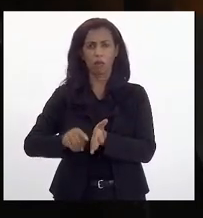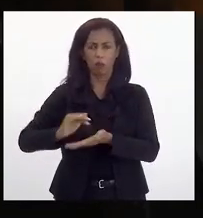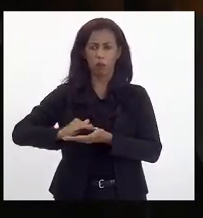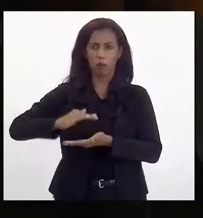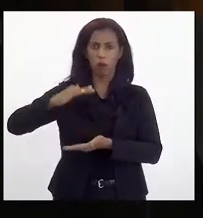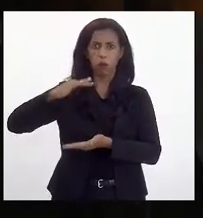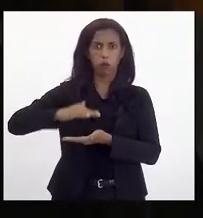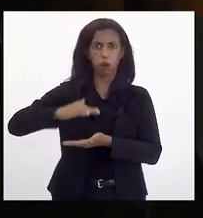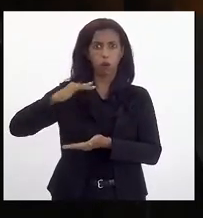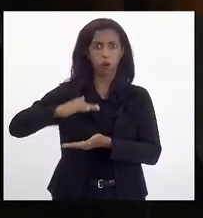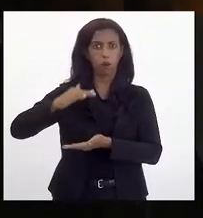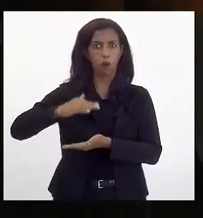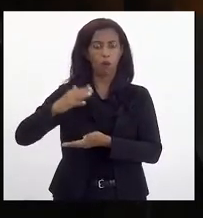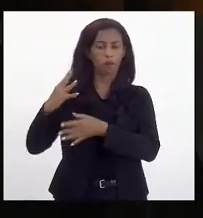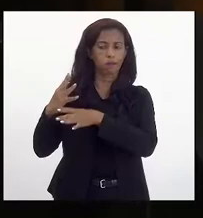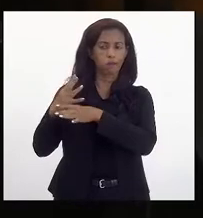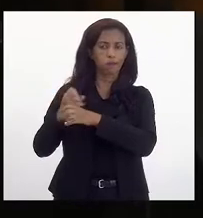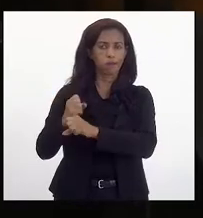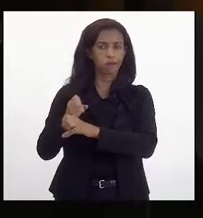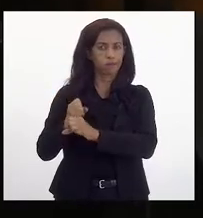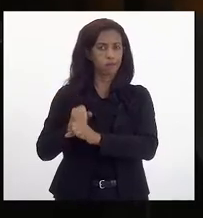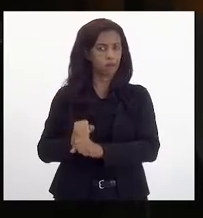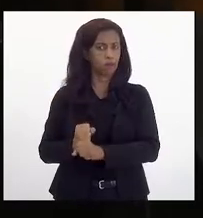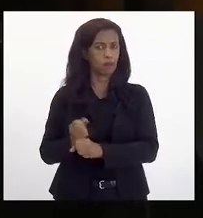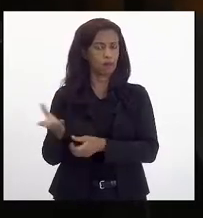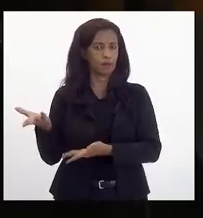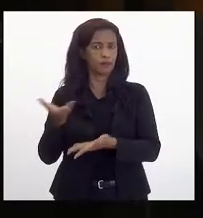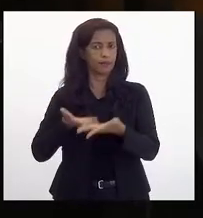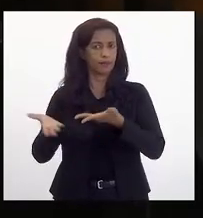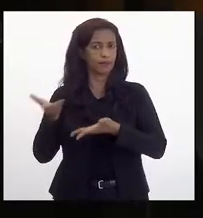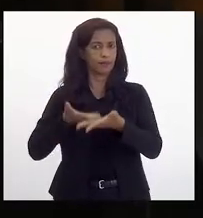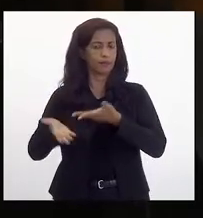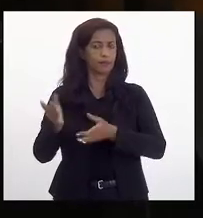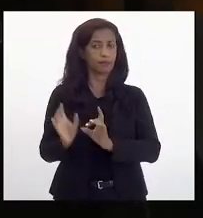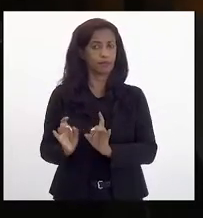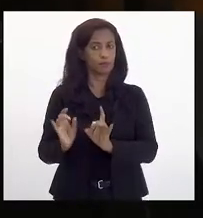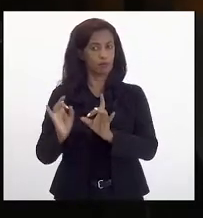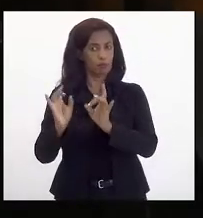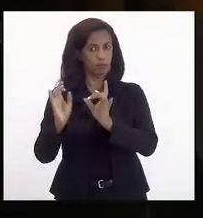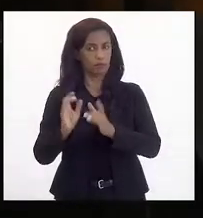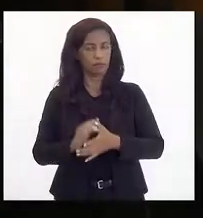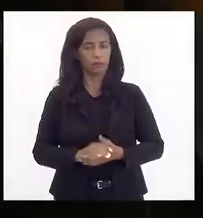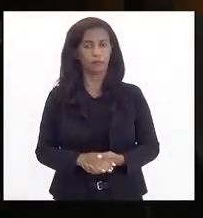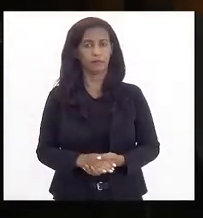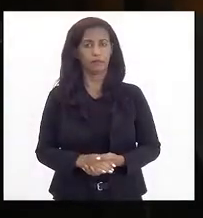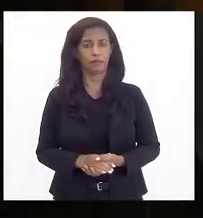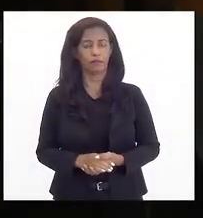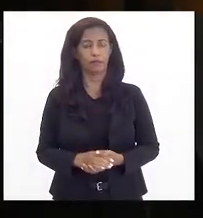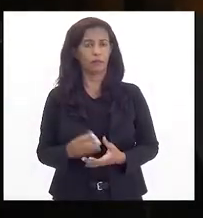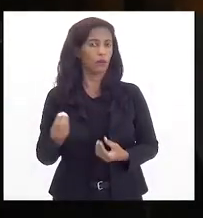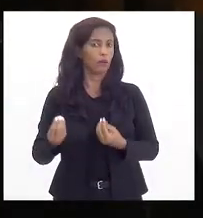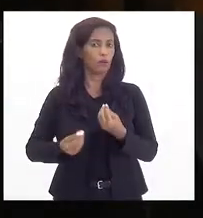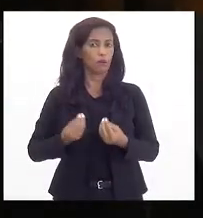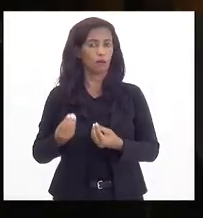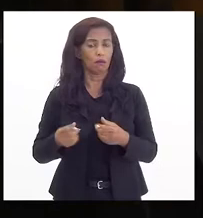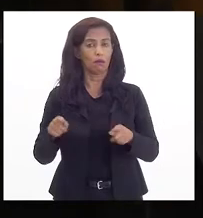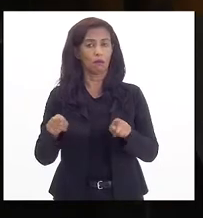volumosos para calcular as participações especiais, como também